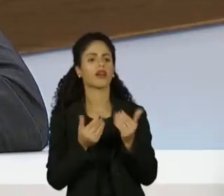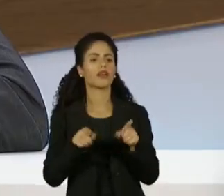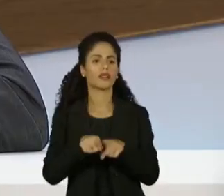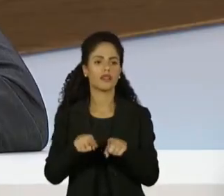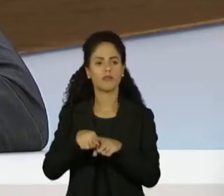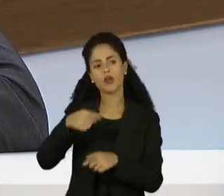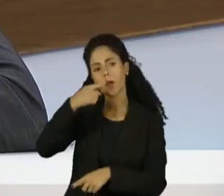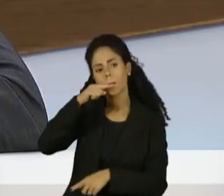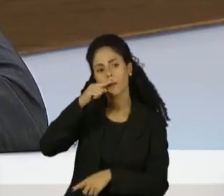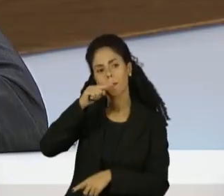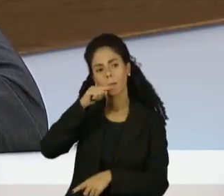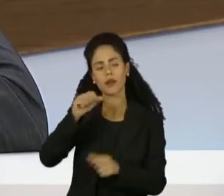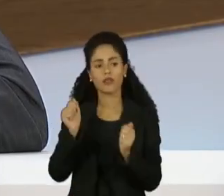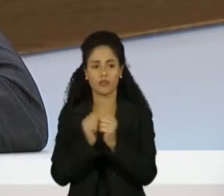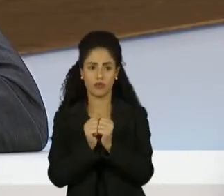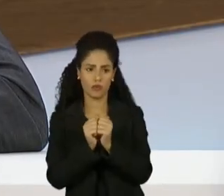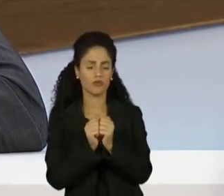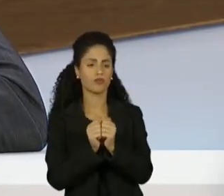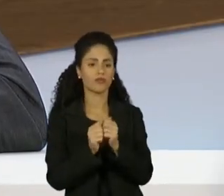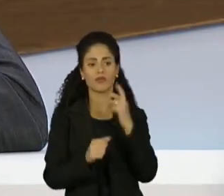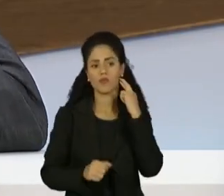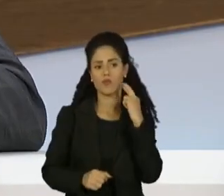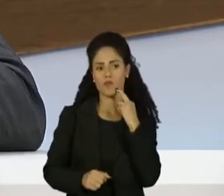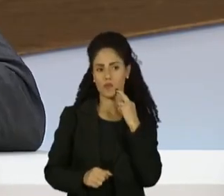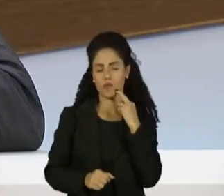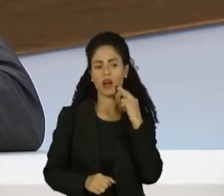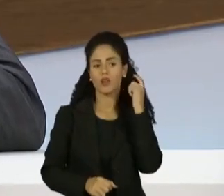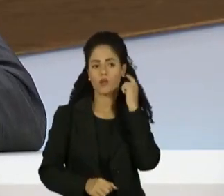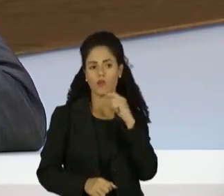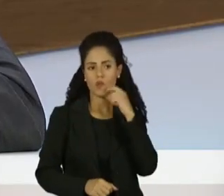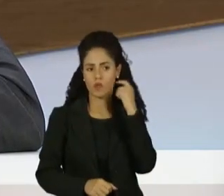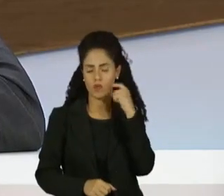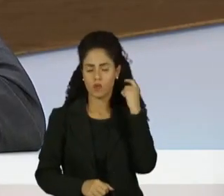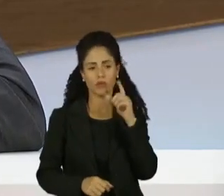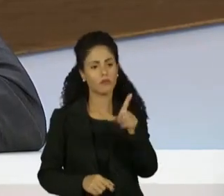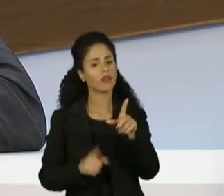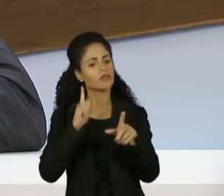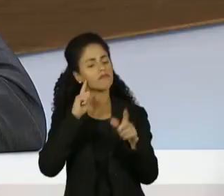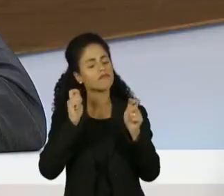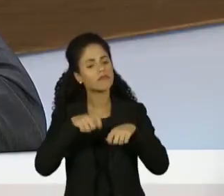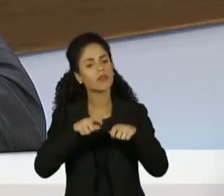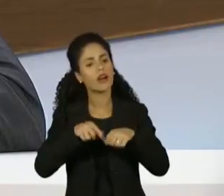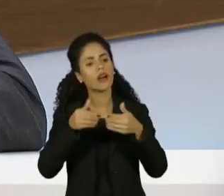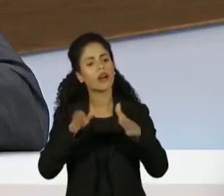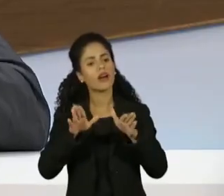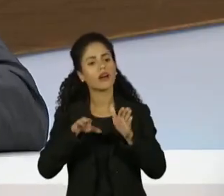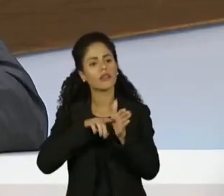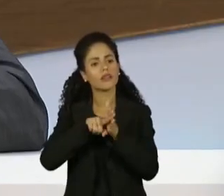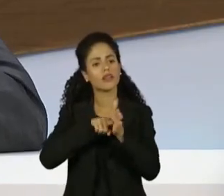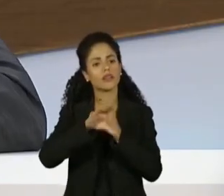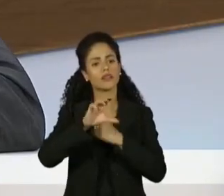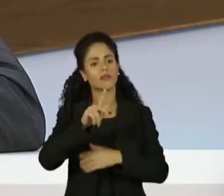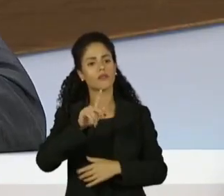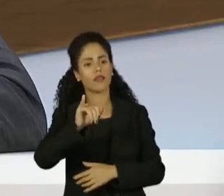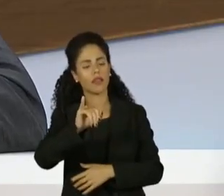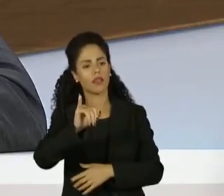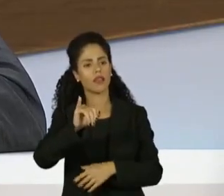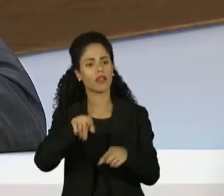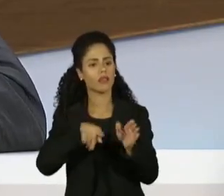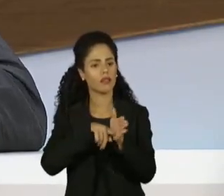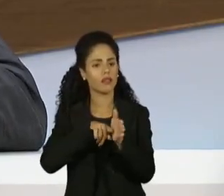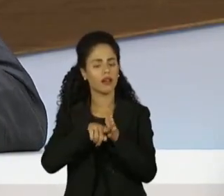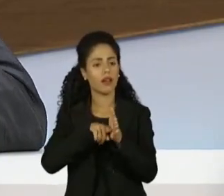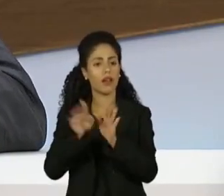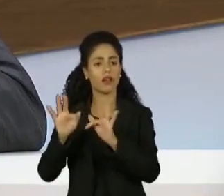Mendes com o Arthur Lira, presidente da Câmara. Mas houve uma possibilidade de se abrir uma CPI da Lava Toga lá atrás e a